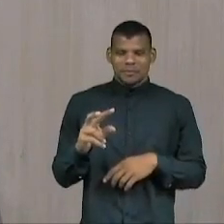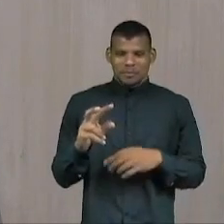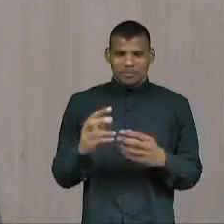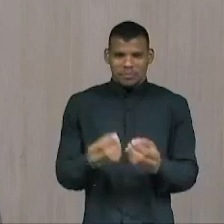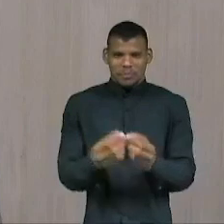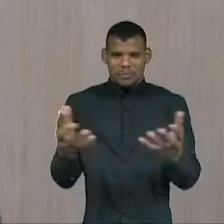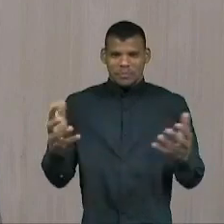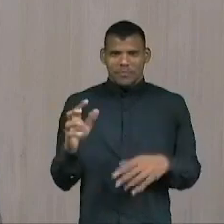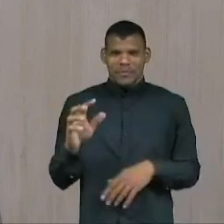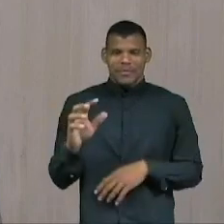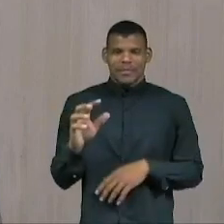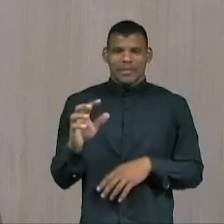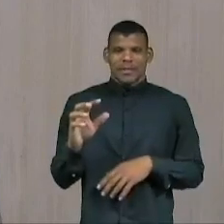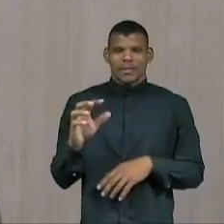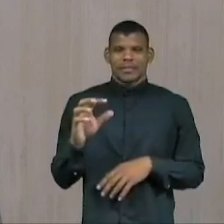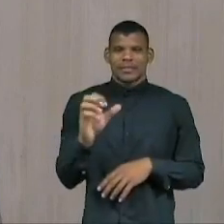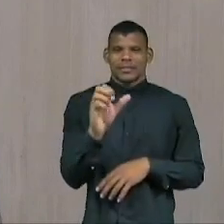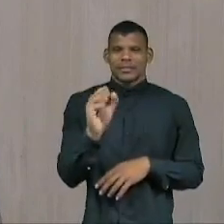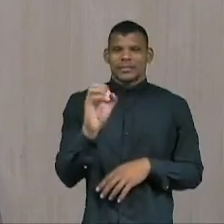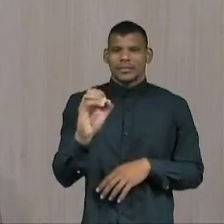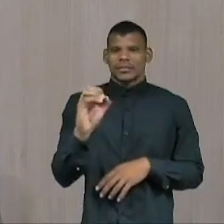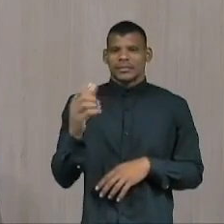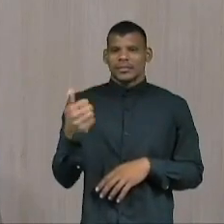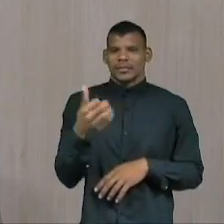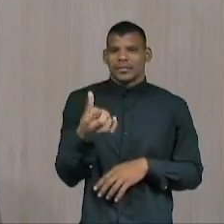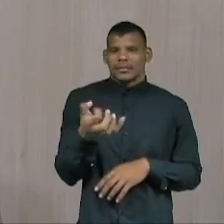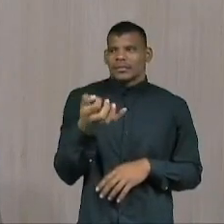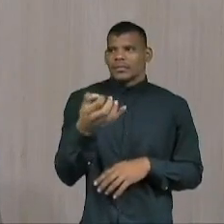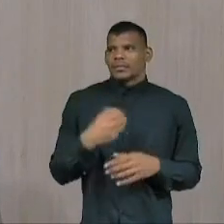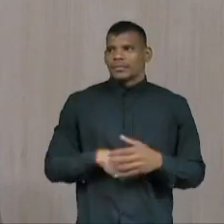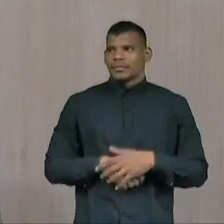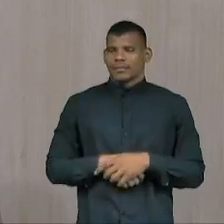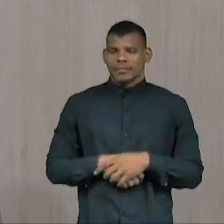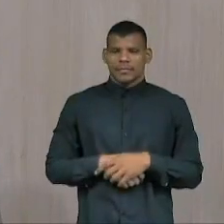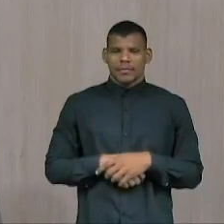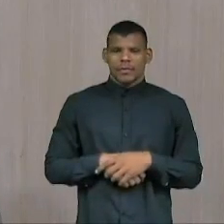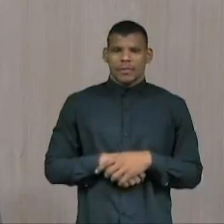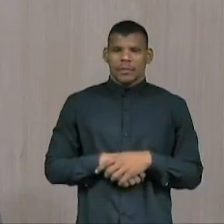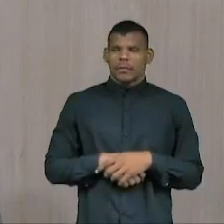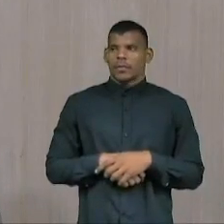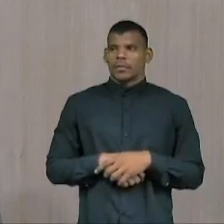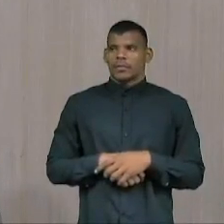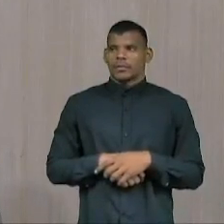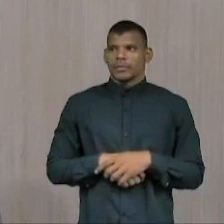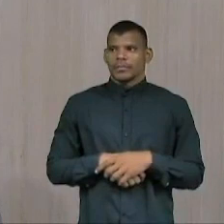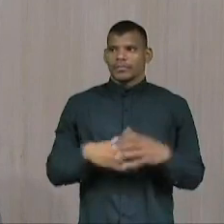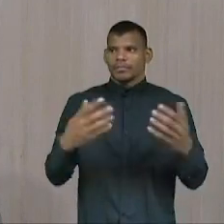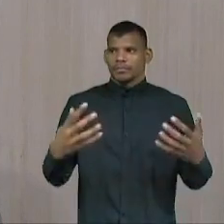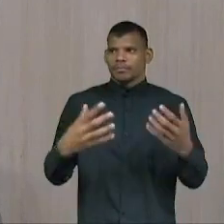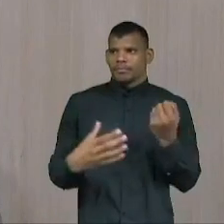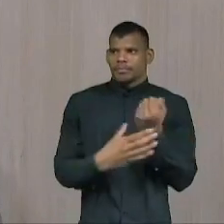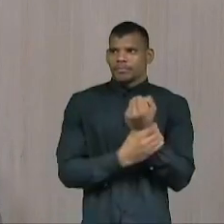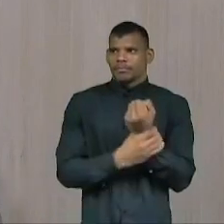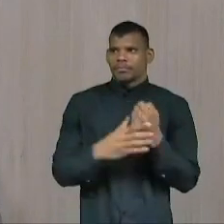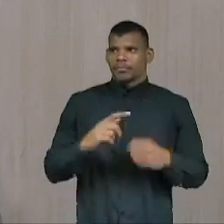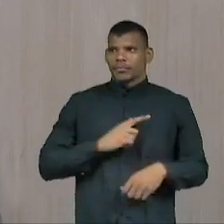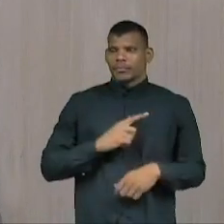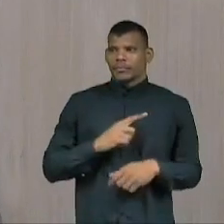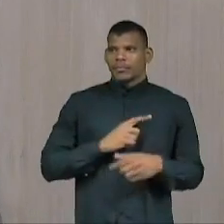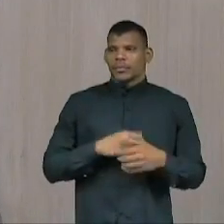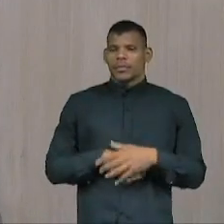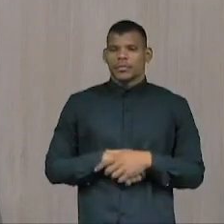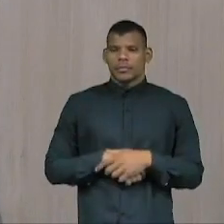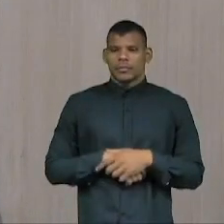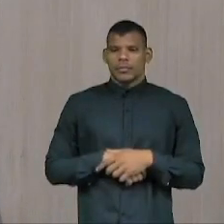80 A 160 mil empregos direto e indireto isso nos dá segurança que o Estado